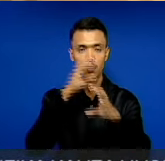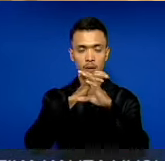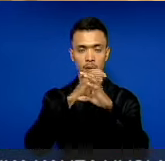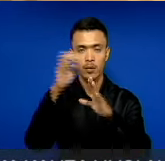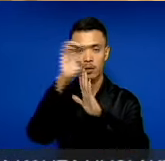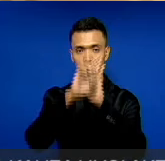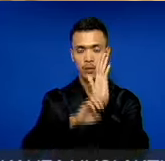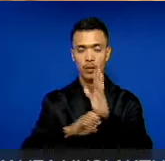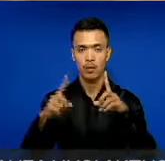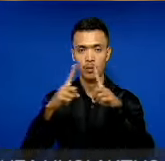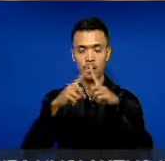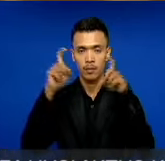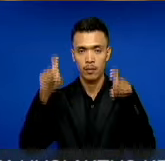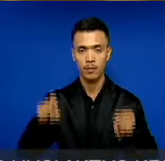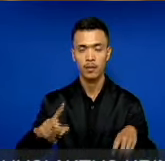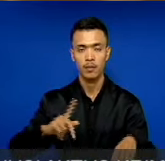privada.